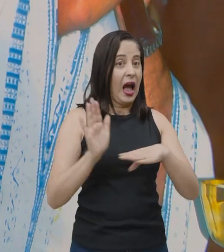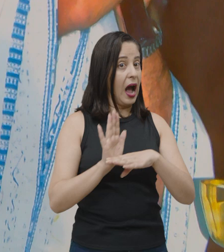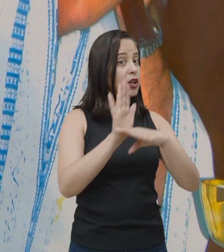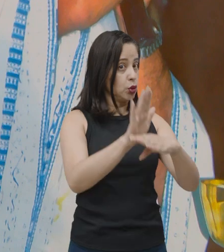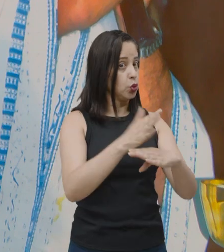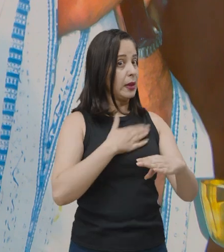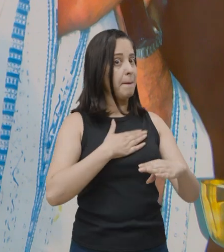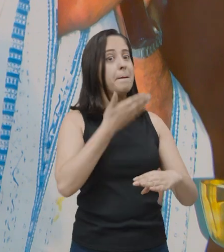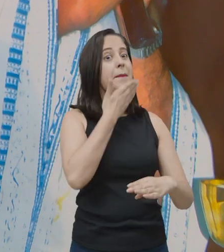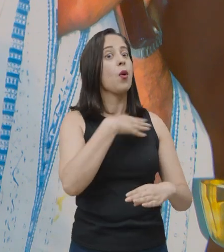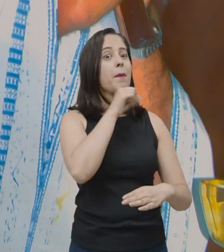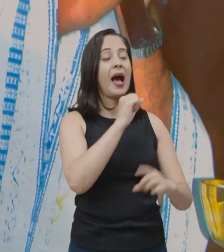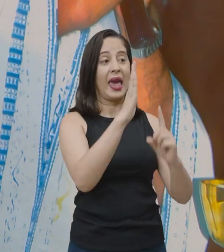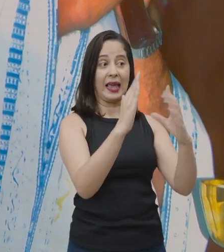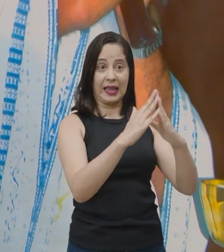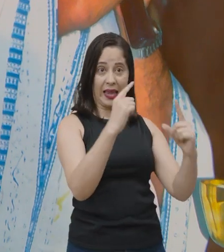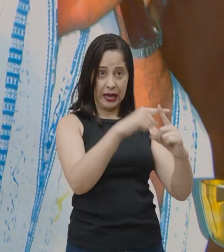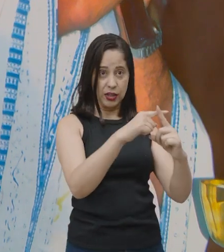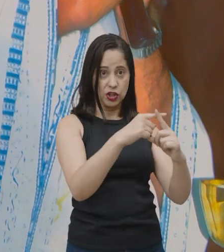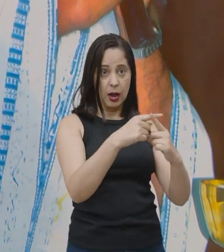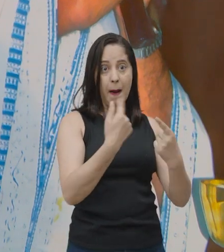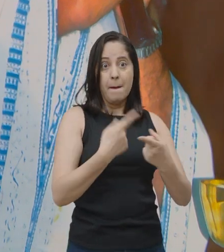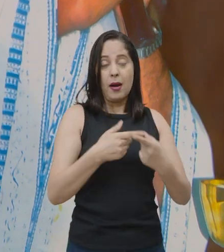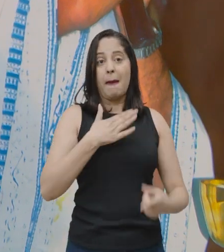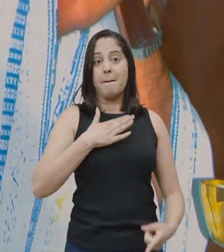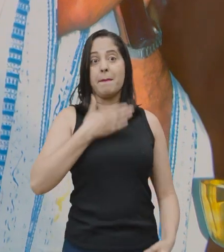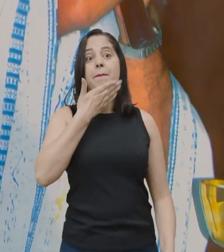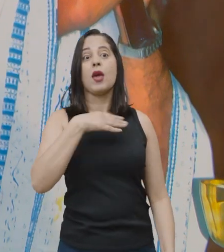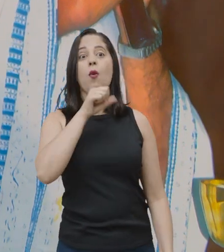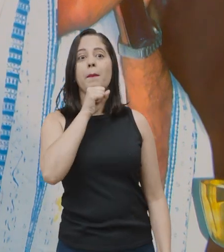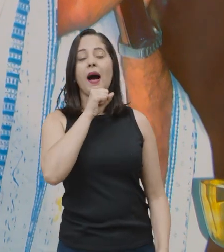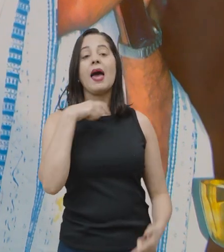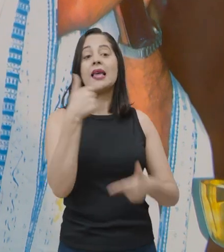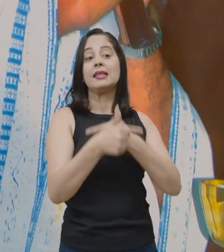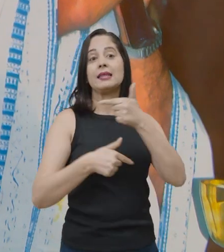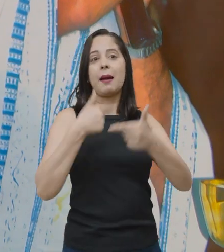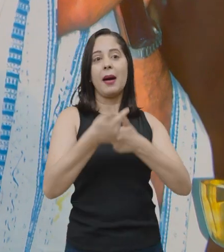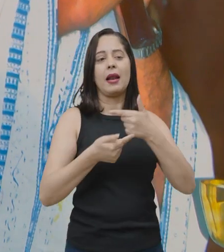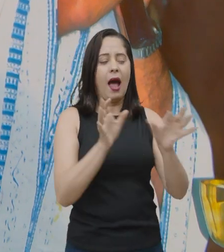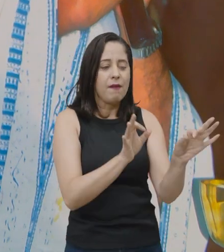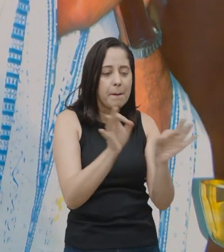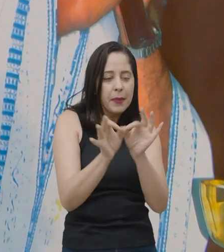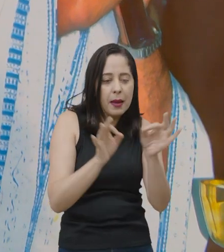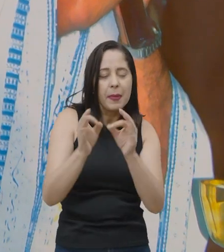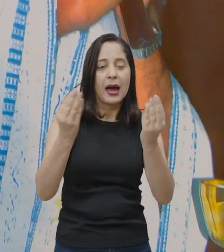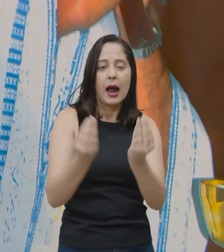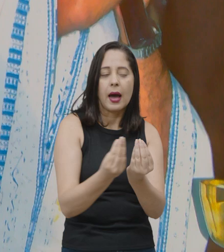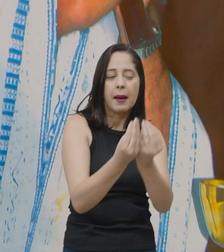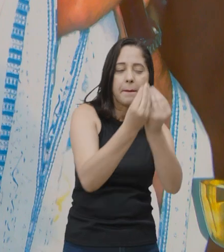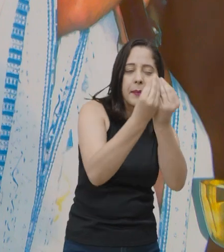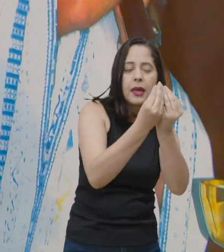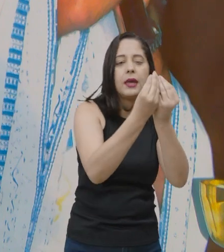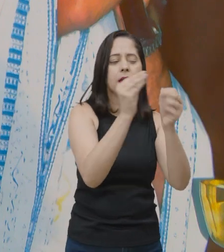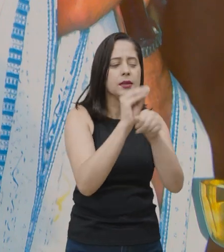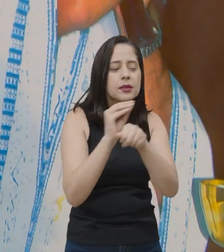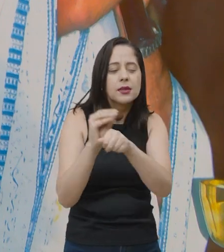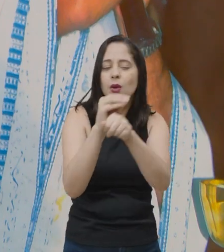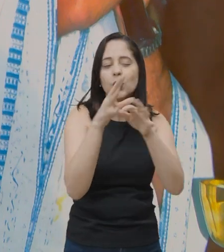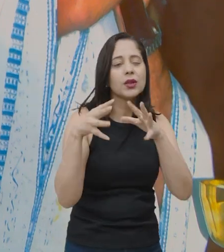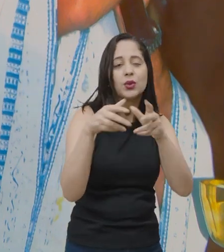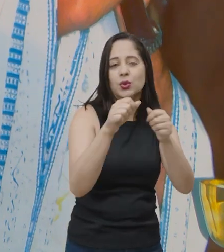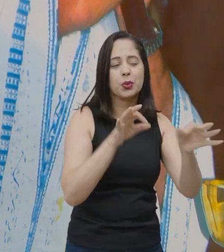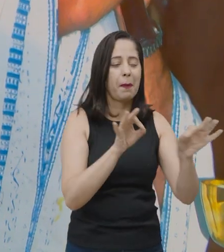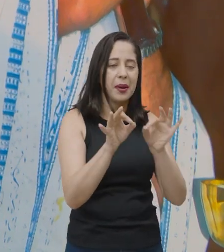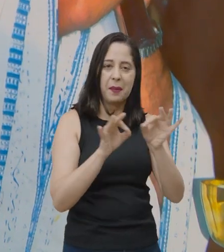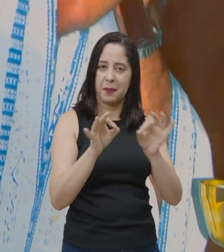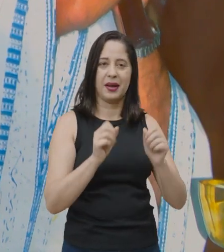pai na igreja, que meu pai era sacristão, e aí a gente ajudava ele, né, com as missas, a cuidar da igreja, a cuidar de tudo,